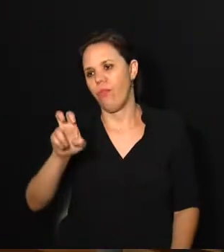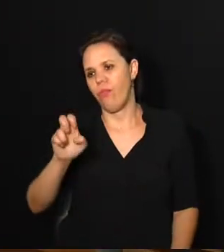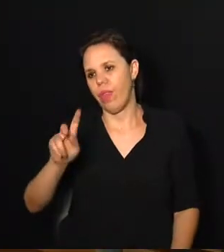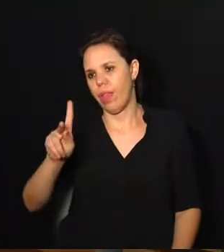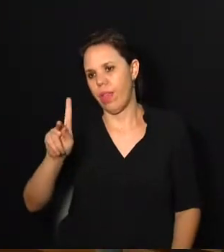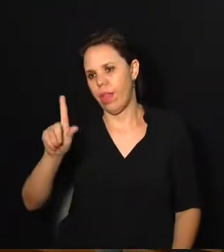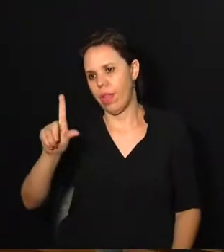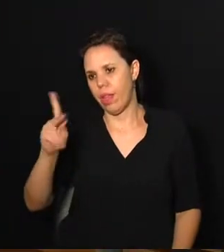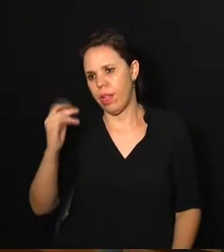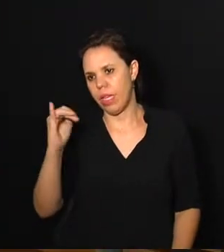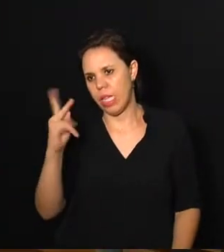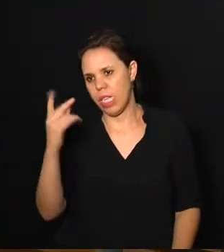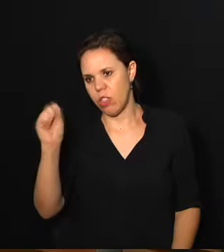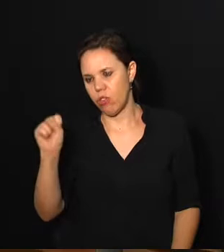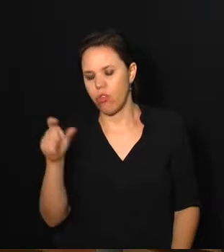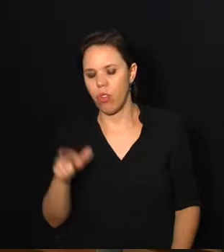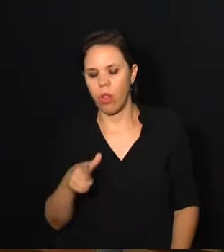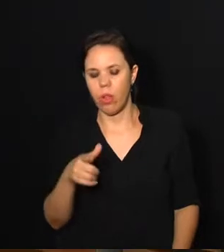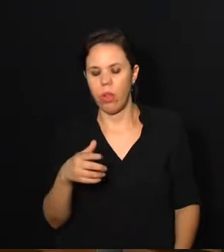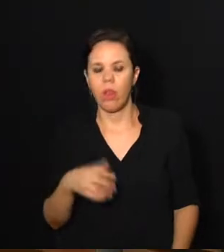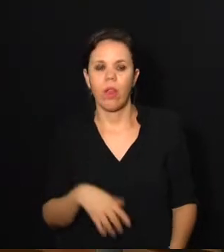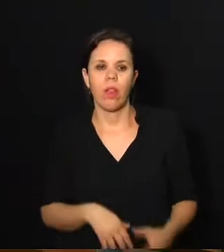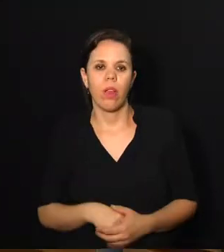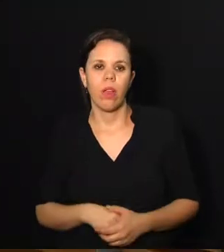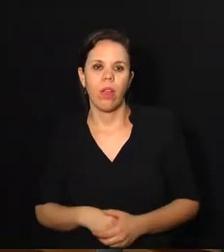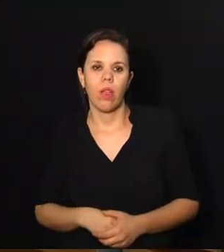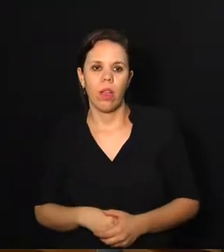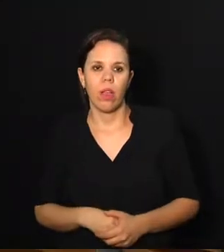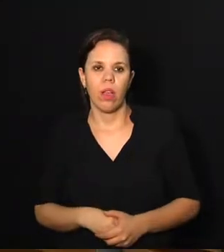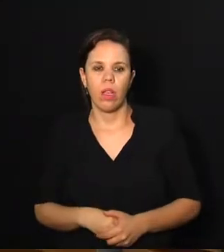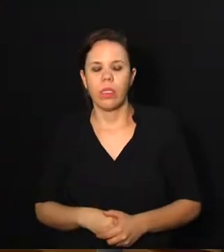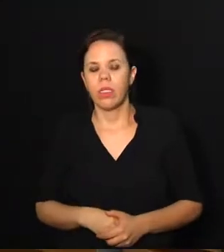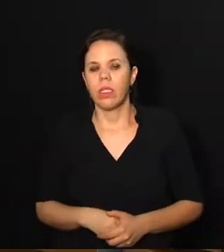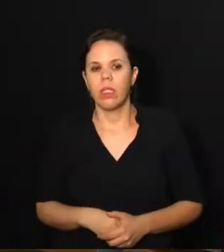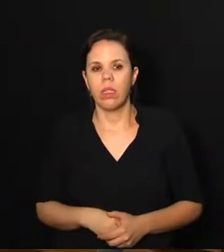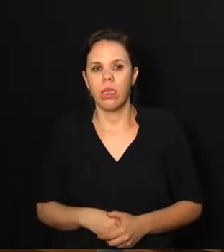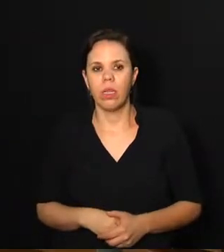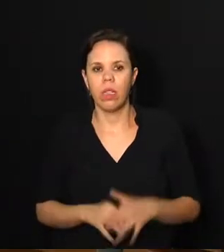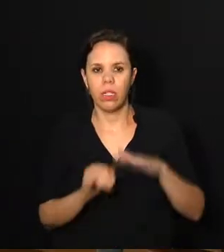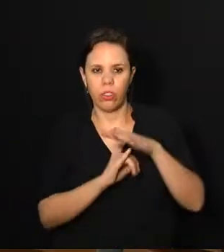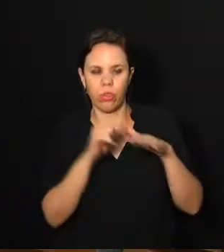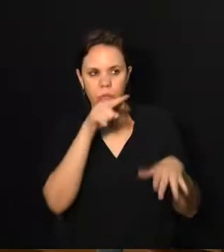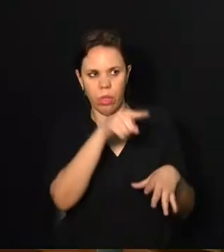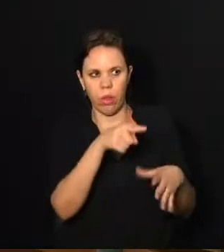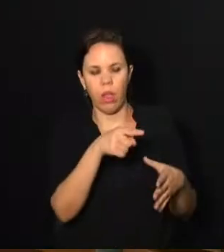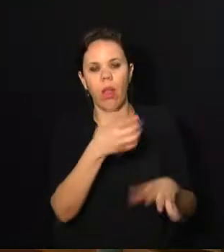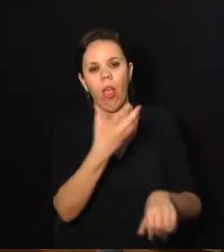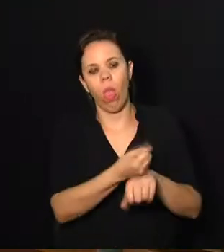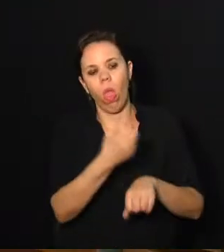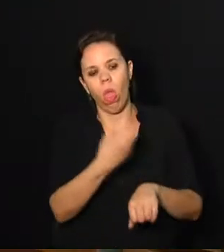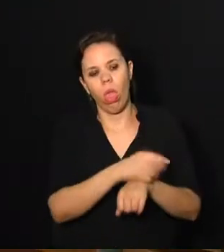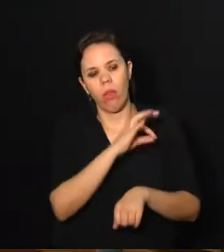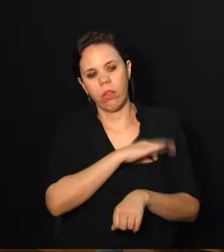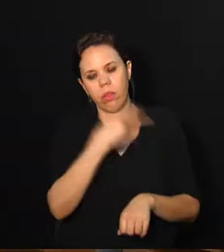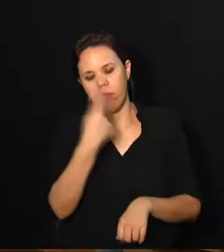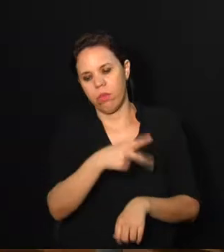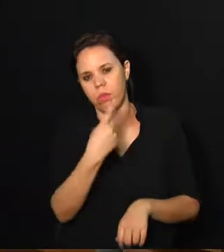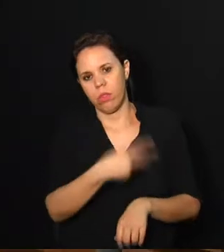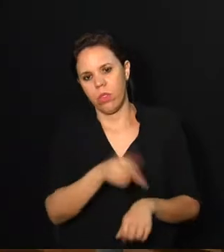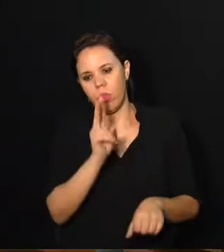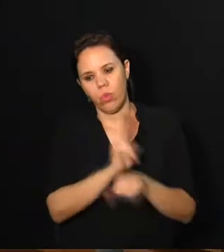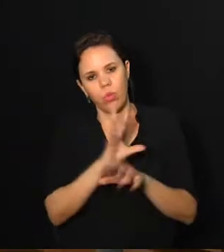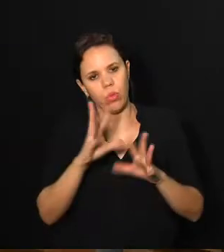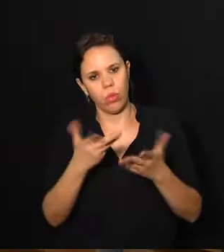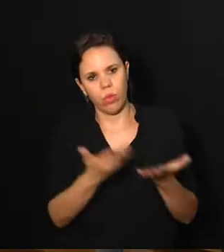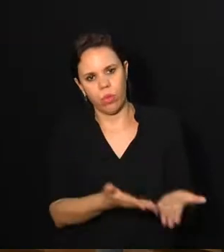lá, o Lar dos Velhinhos fica com a aposentadoria dele, não importa se é 1, 2, 3, 4 salários, e dá todo o cuidado.